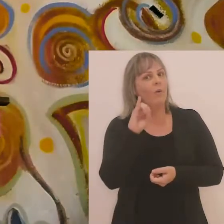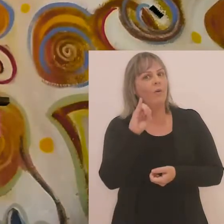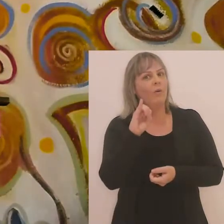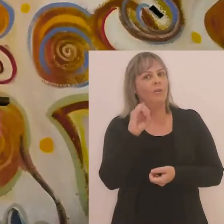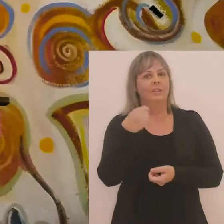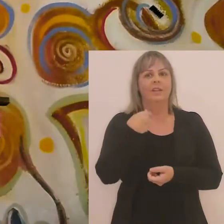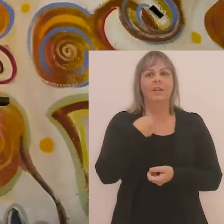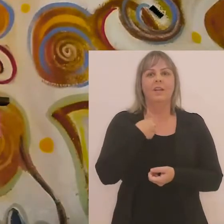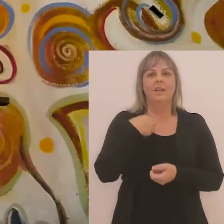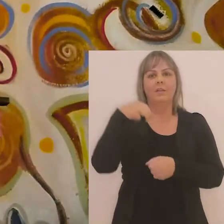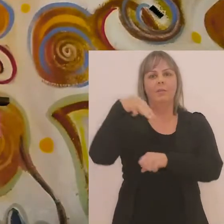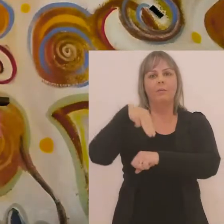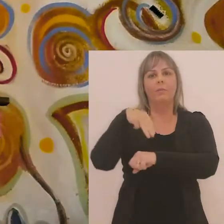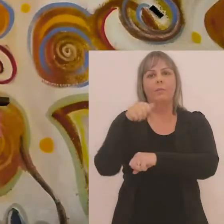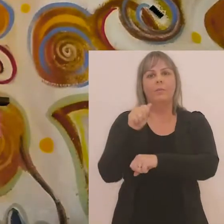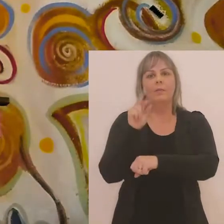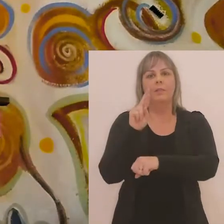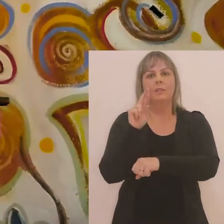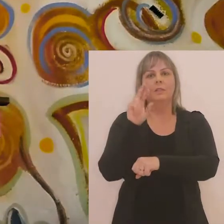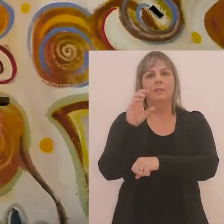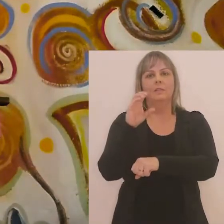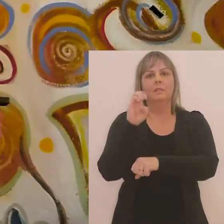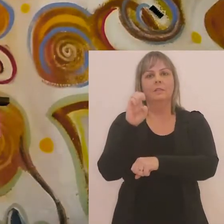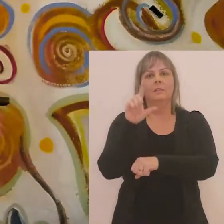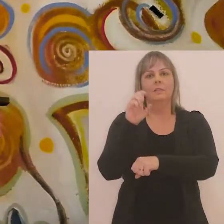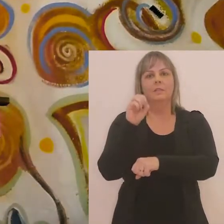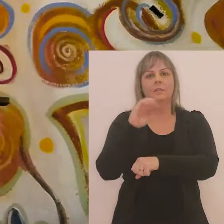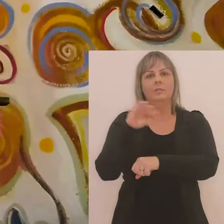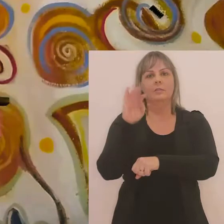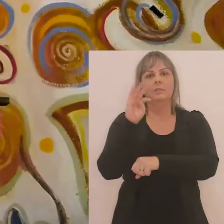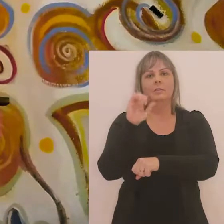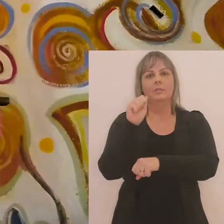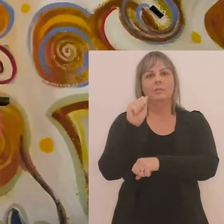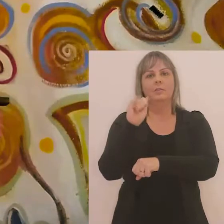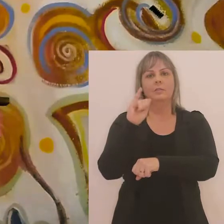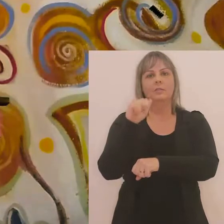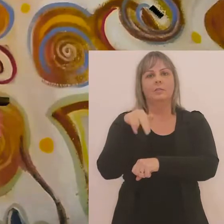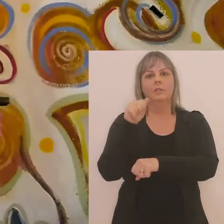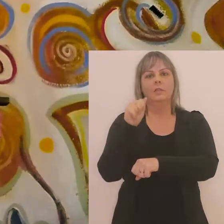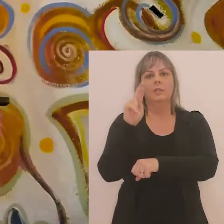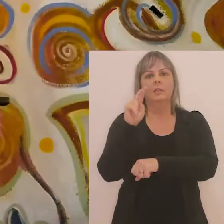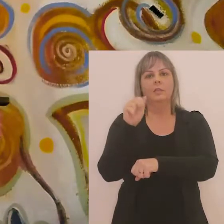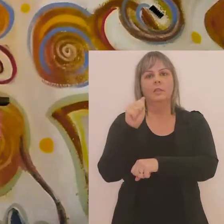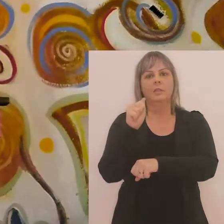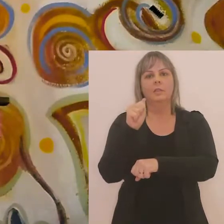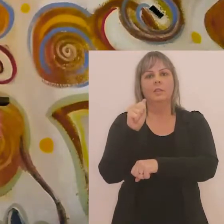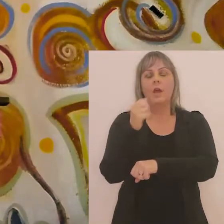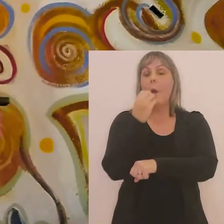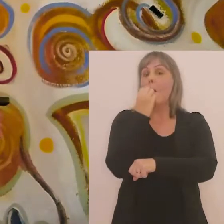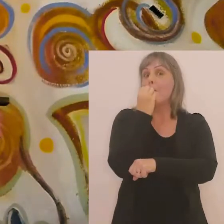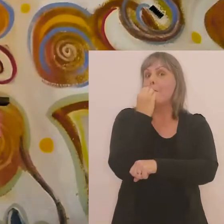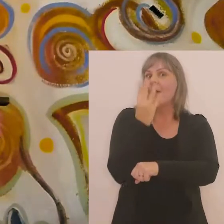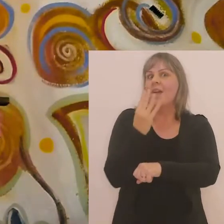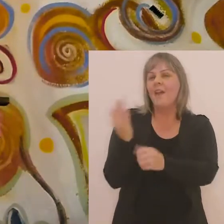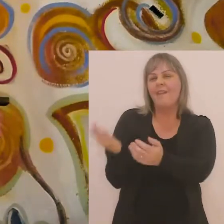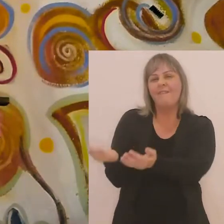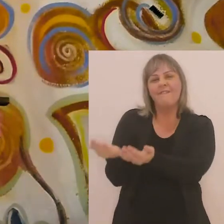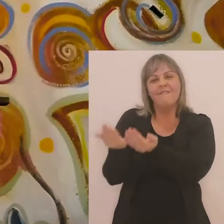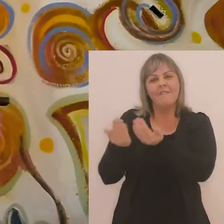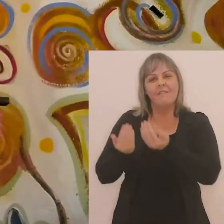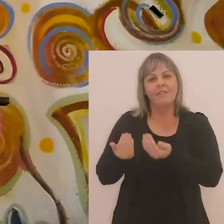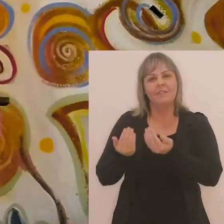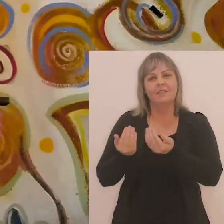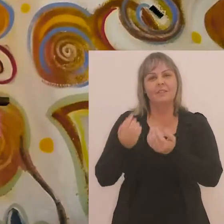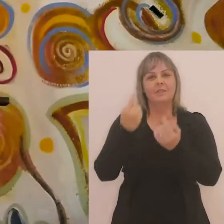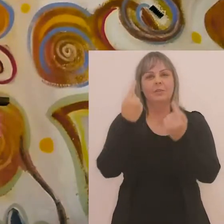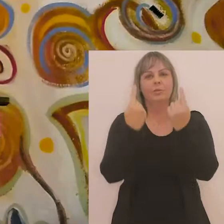o Olá eu sou Marcelo Taynara bem-vindos a nossa oficina de folias de Reis é essa Folia que eu